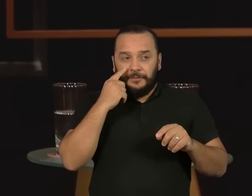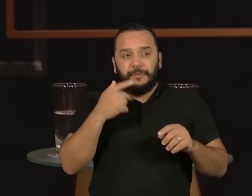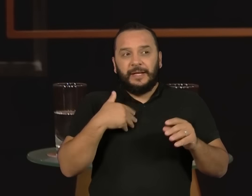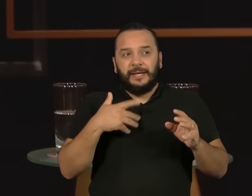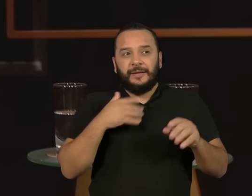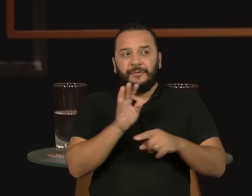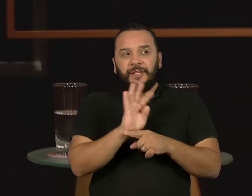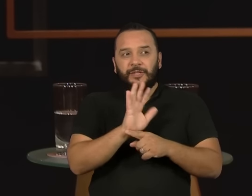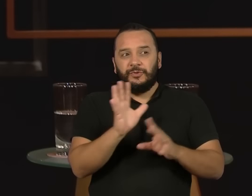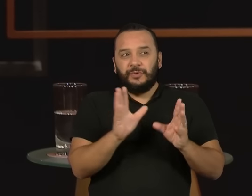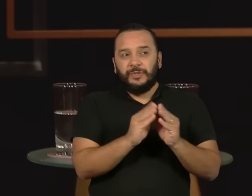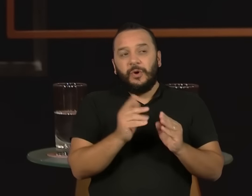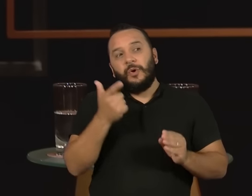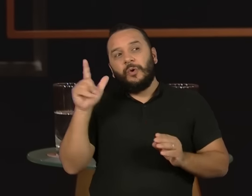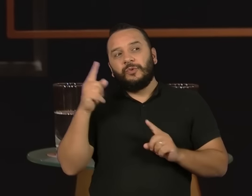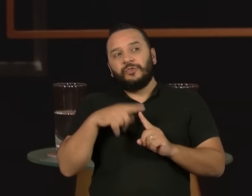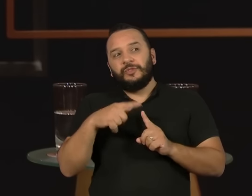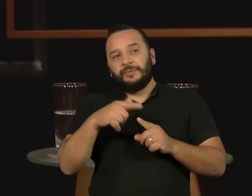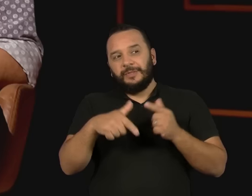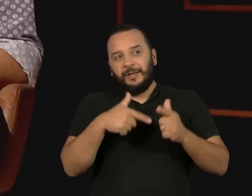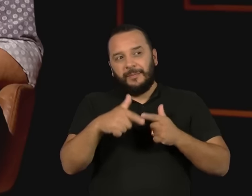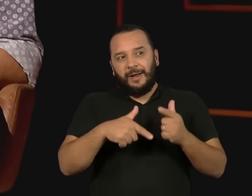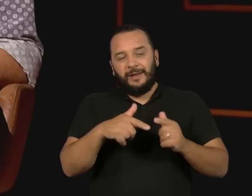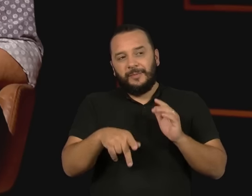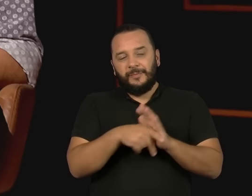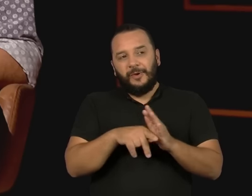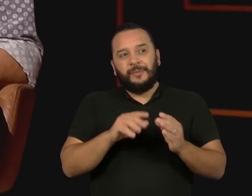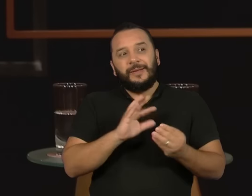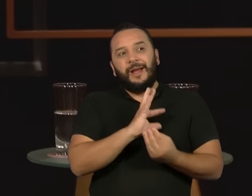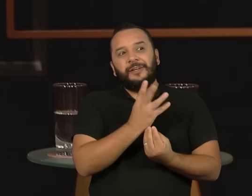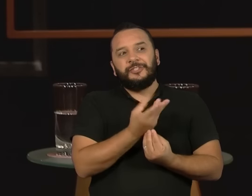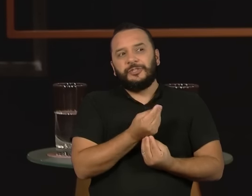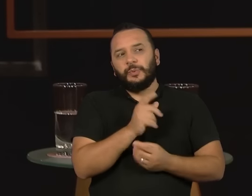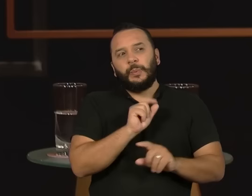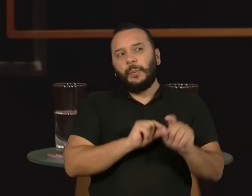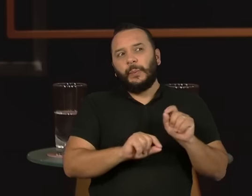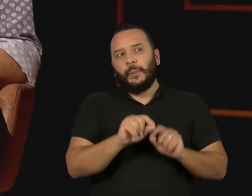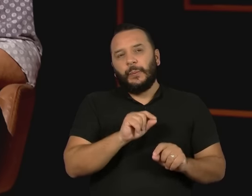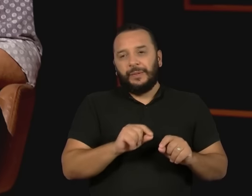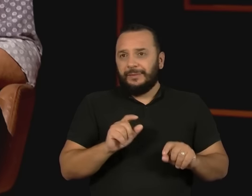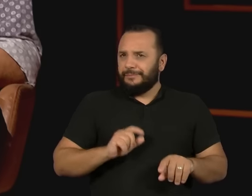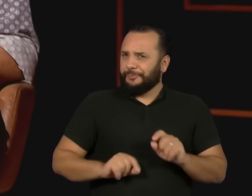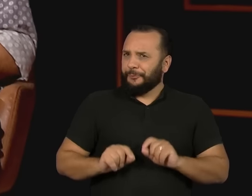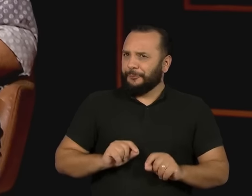com outro tipo de trabalho artístico. O que será? O que será?